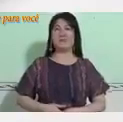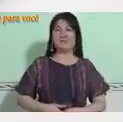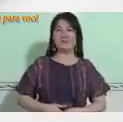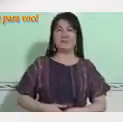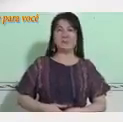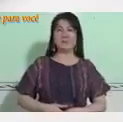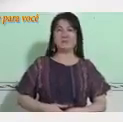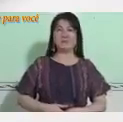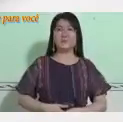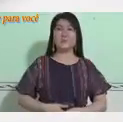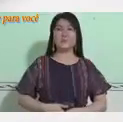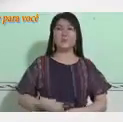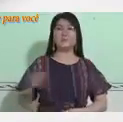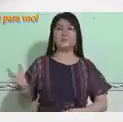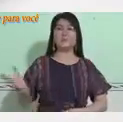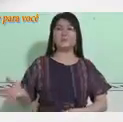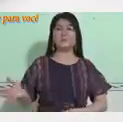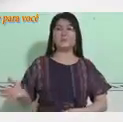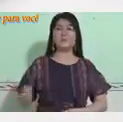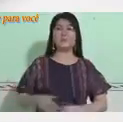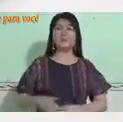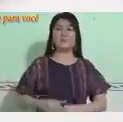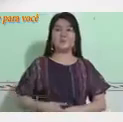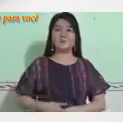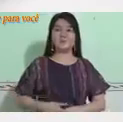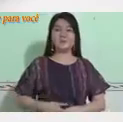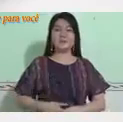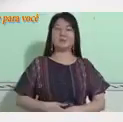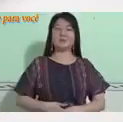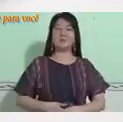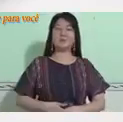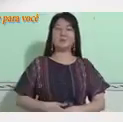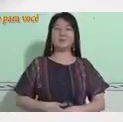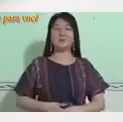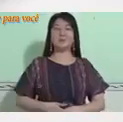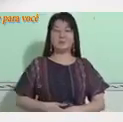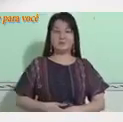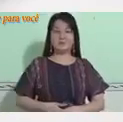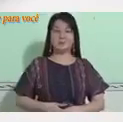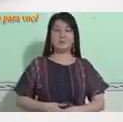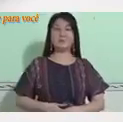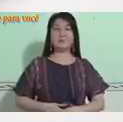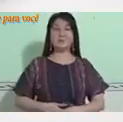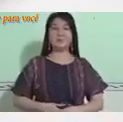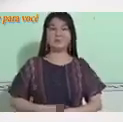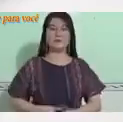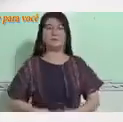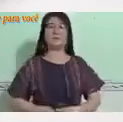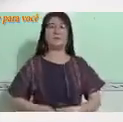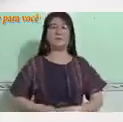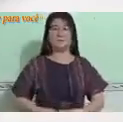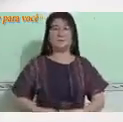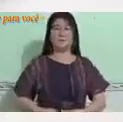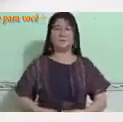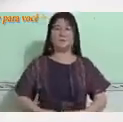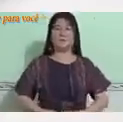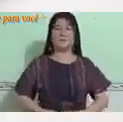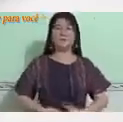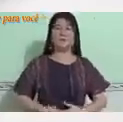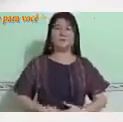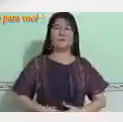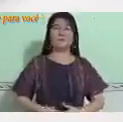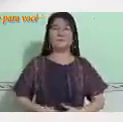Para usar o corretivo para olheiras corretamente, vírgula, como um pincel, aplique uma pequena quantidade do produto como mostra a imagem